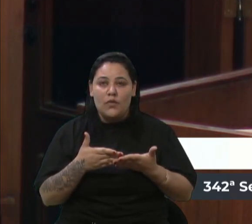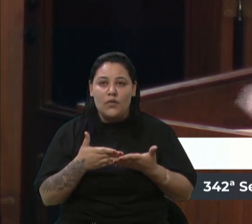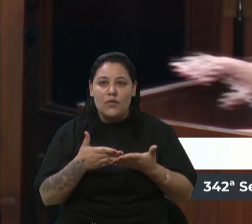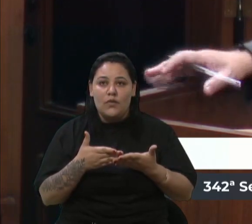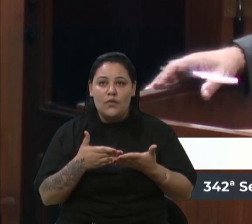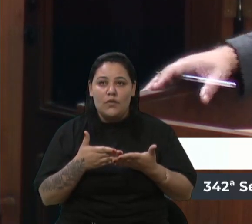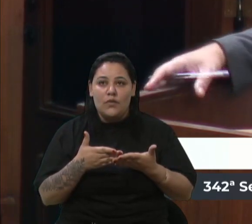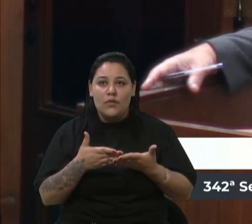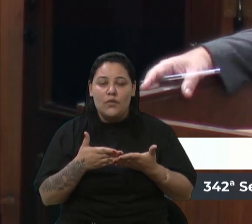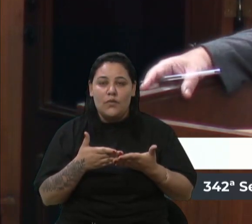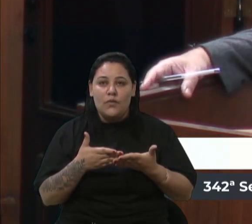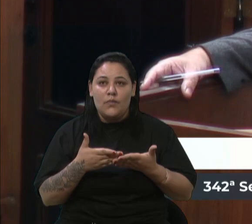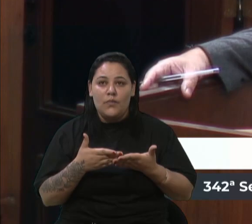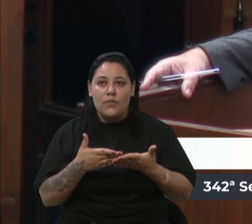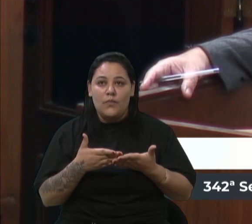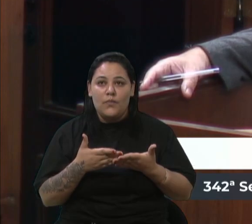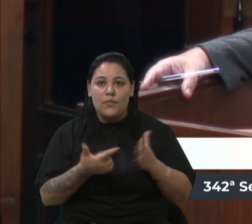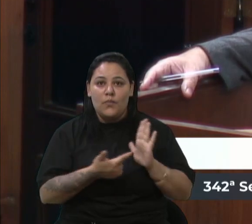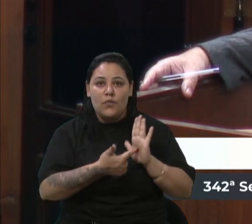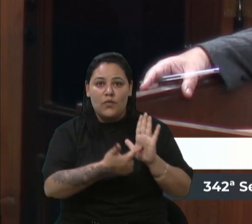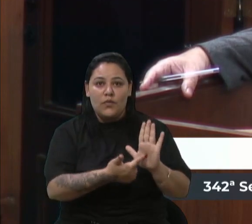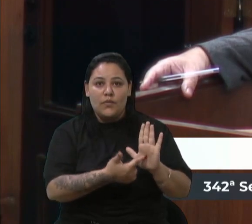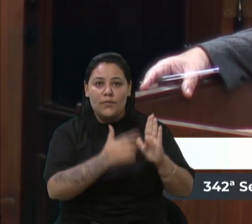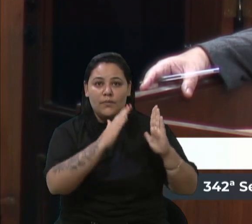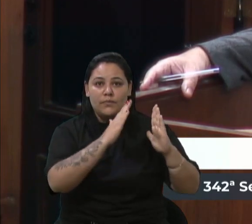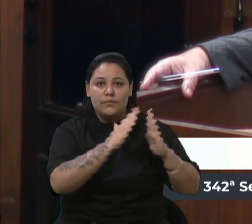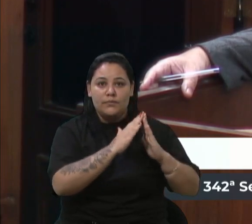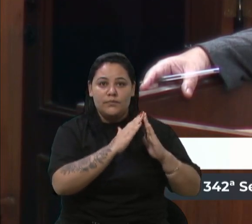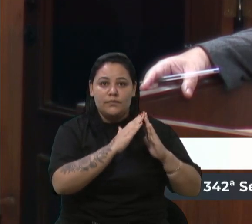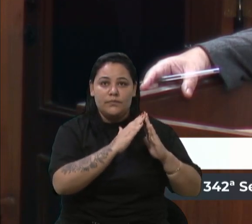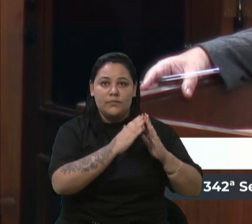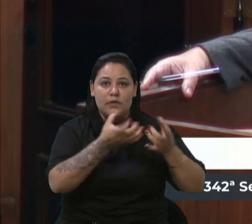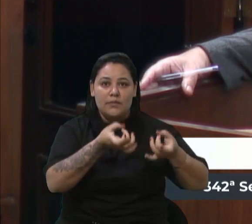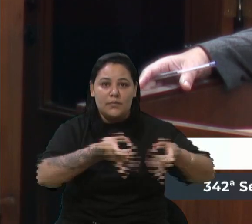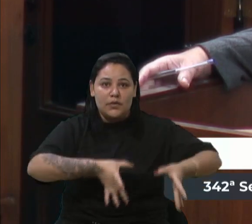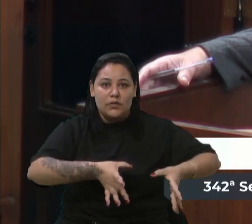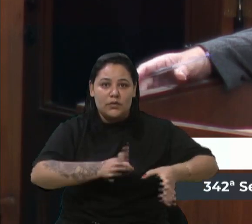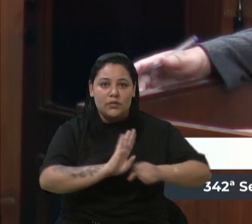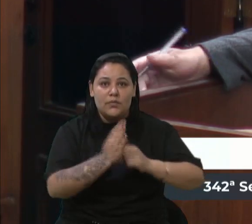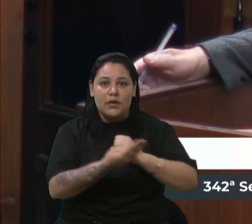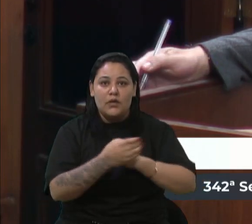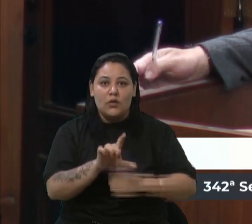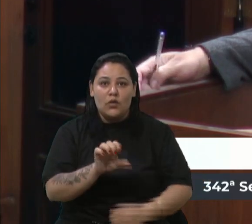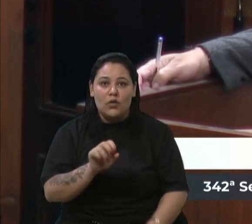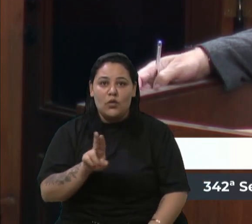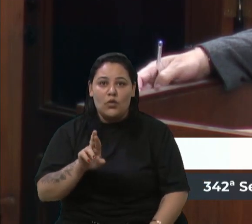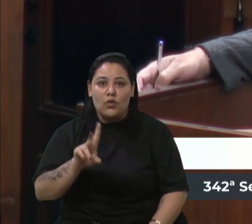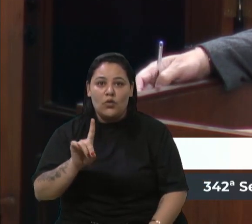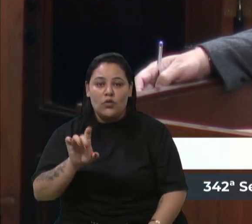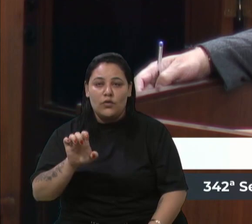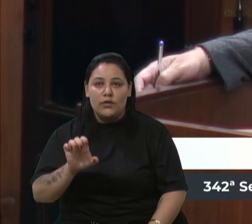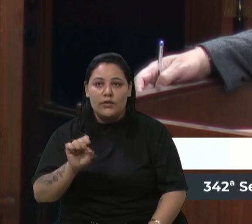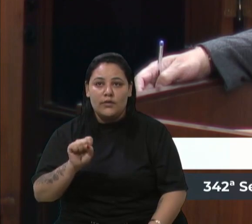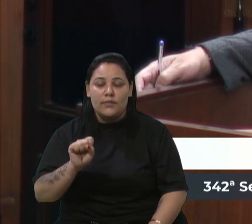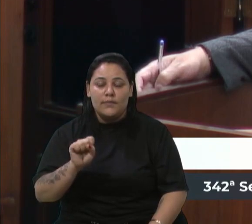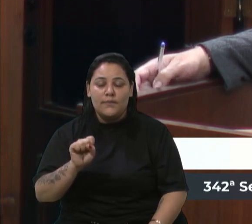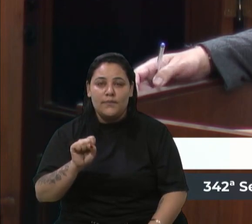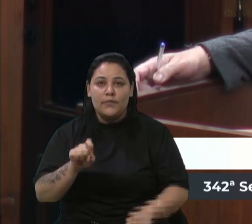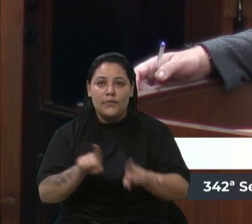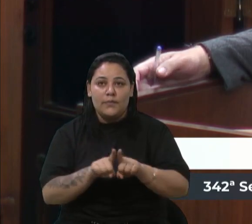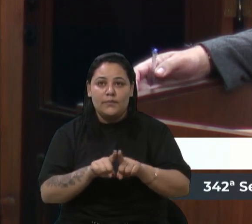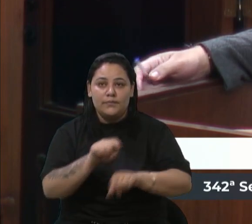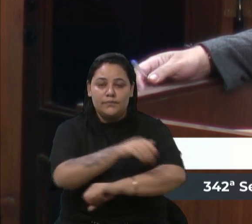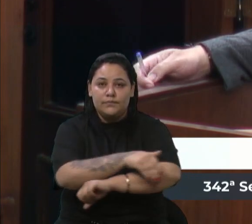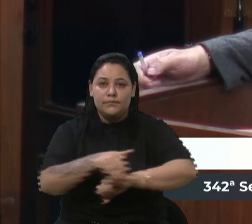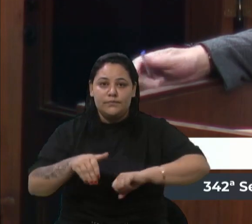envolve aquela casa abandonada no bairro de Lourdes, na esquina da Sinimbu com a Angelina Miquelon.